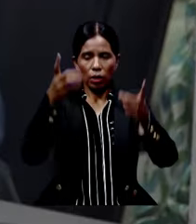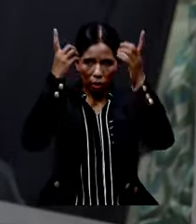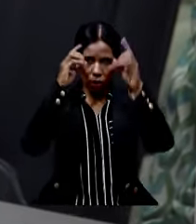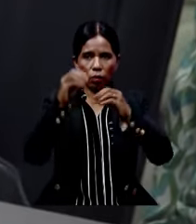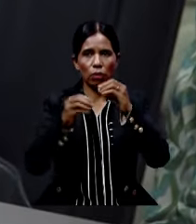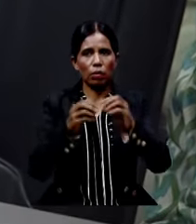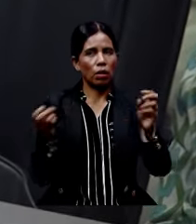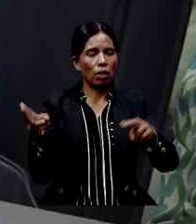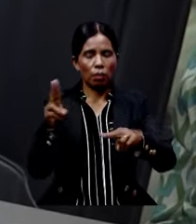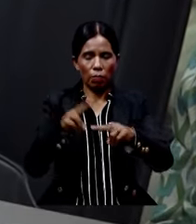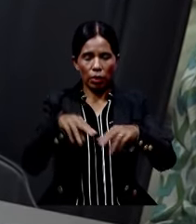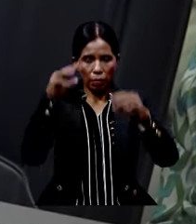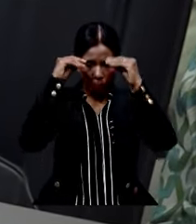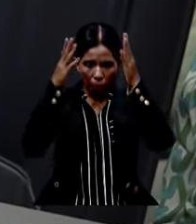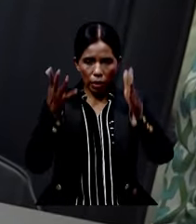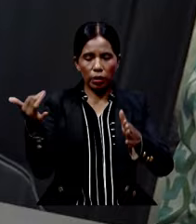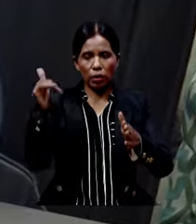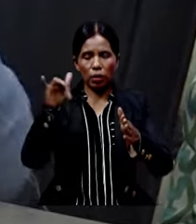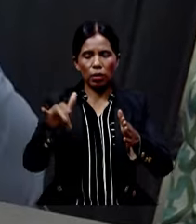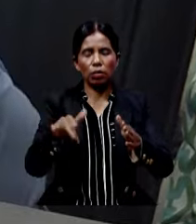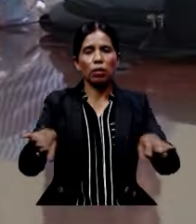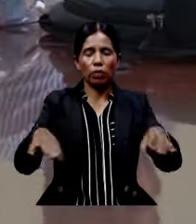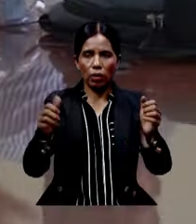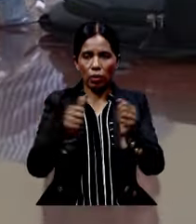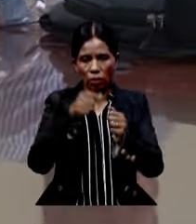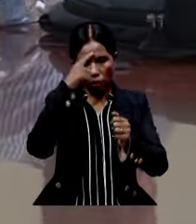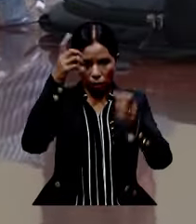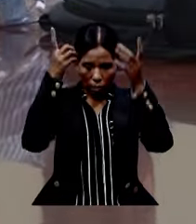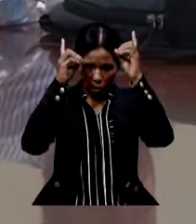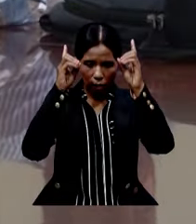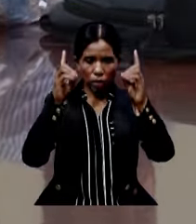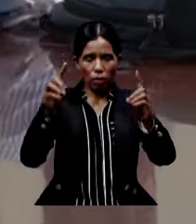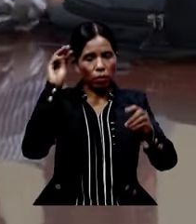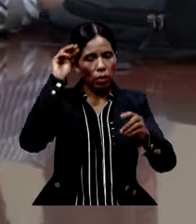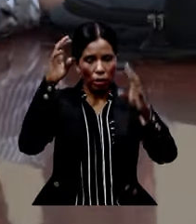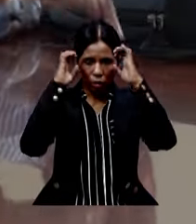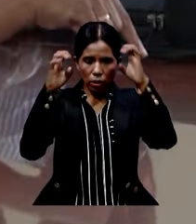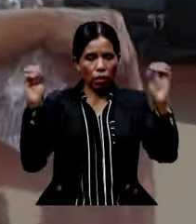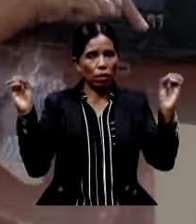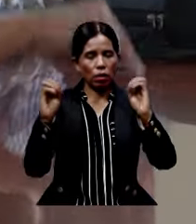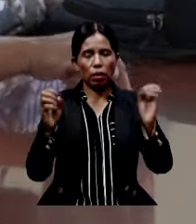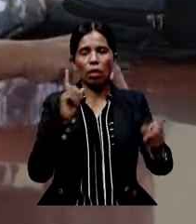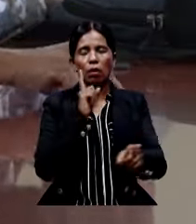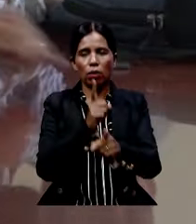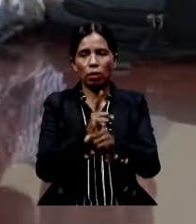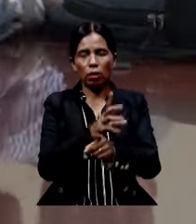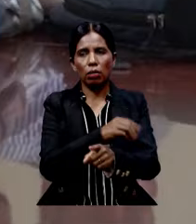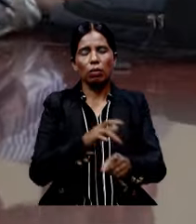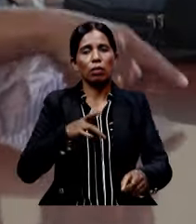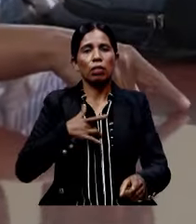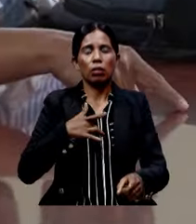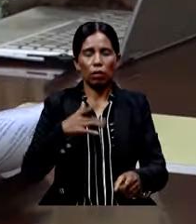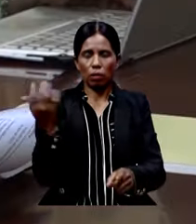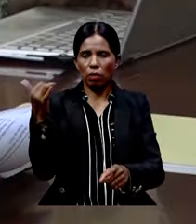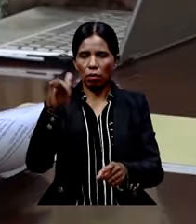bala estende professor contratar o Sirenia contrato. Também a decisão do Ministério da Educação não é la razoável, não arrogância liu,